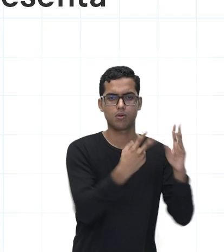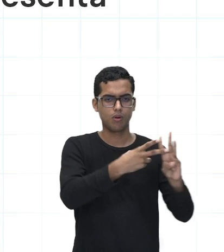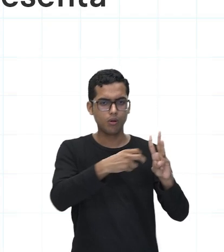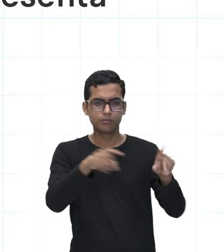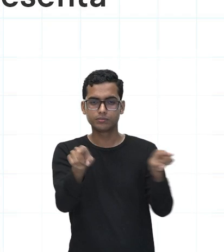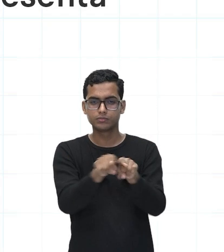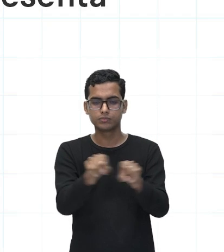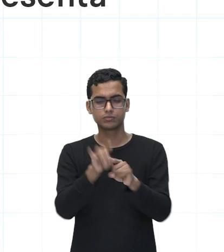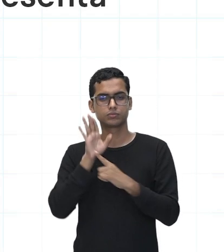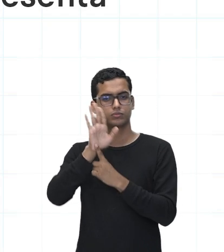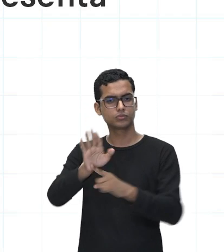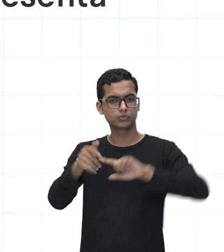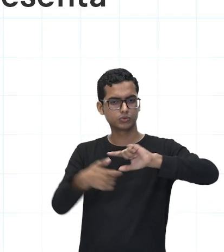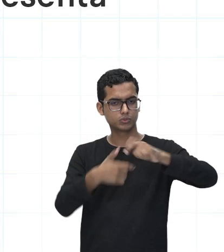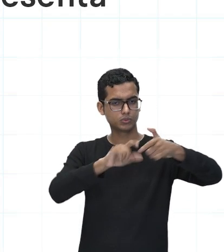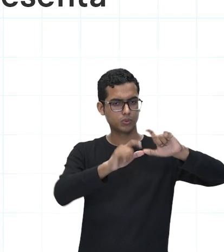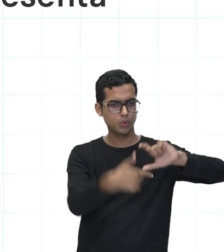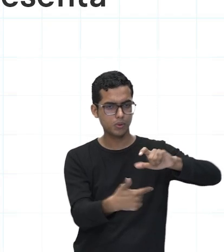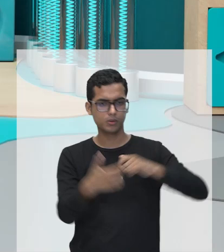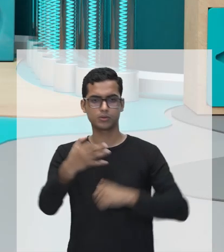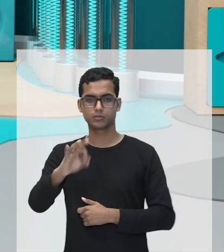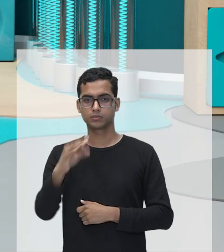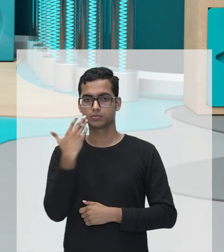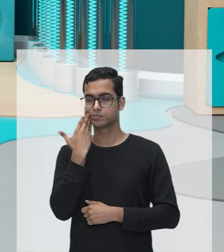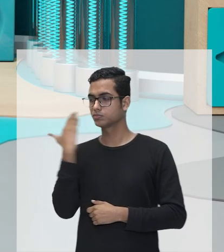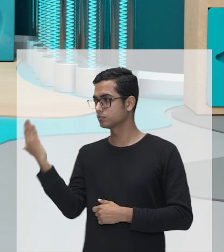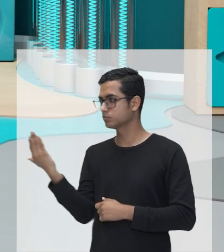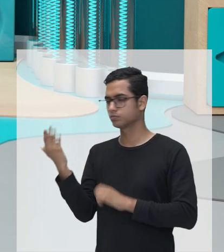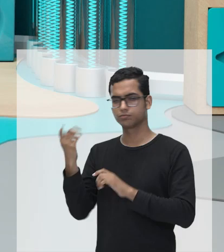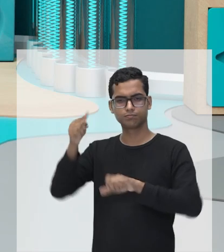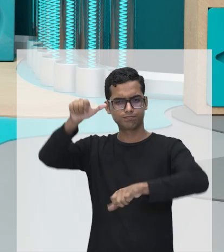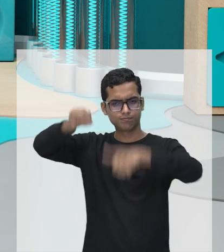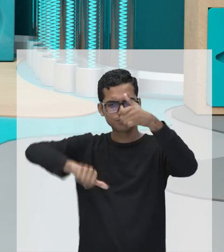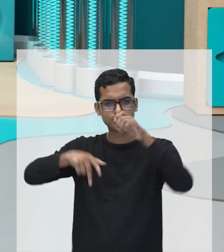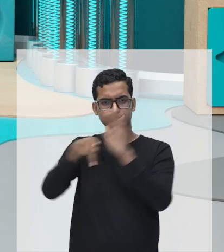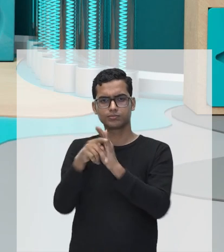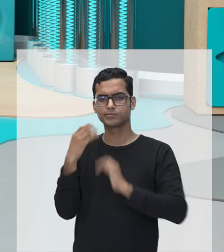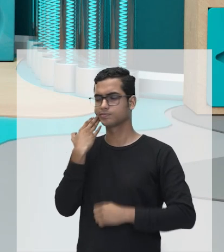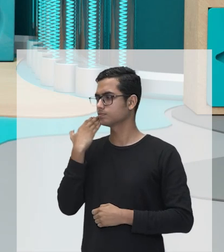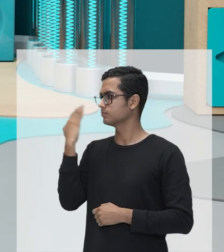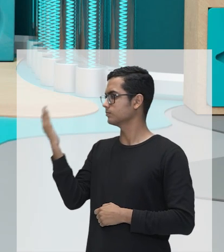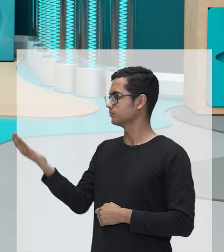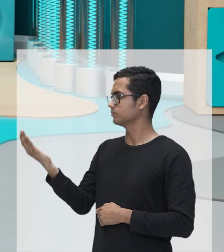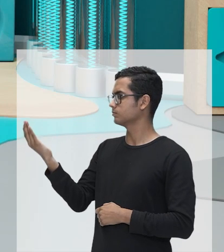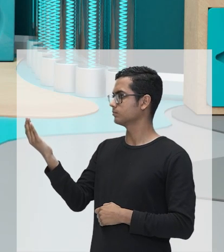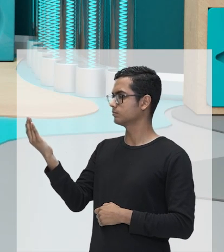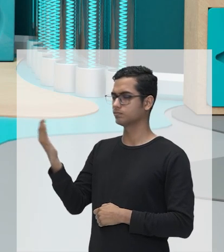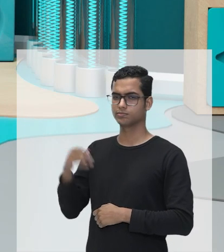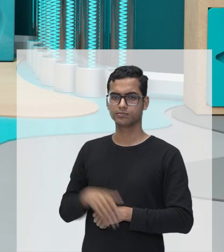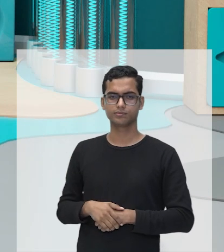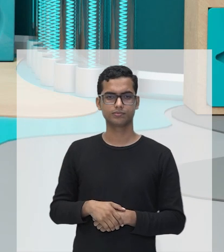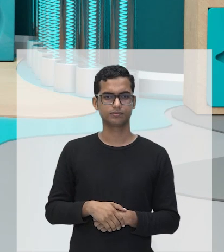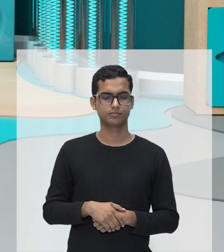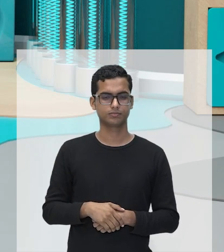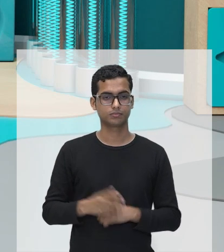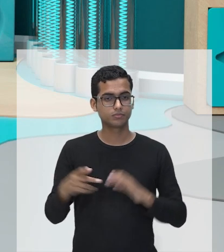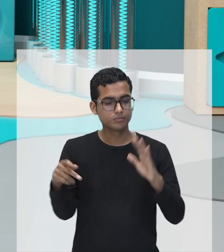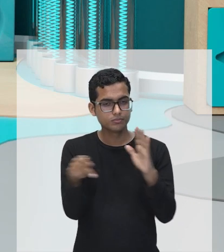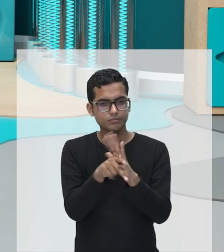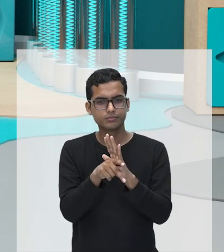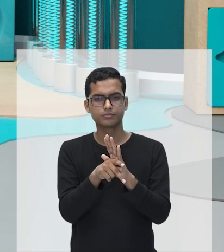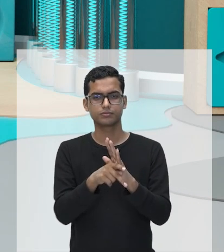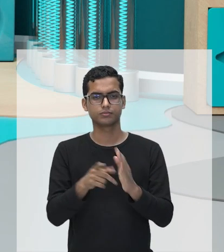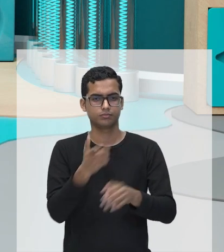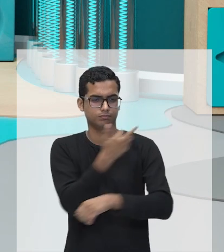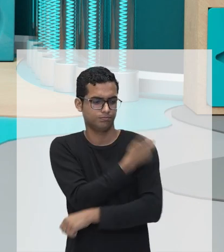sem figuração. E aqui ao meu lado vocês podem analisar aqui uma pintura corporal. Então, como já foi falado,